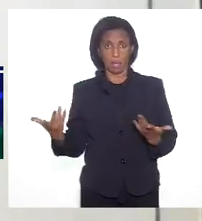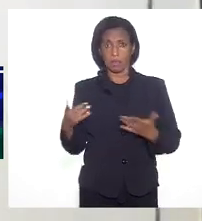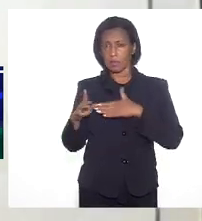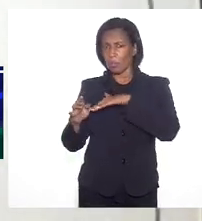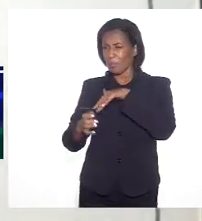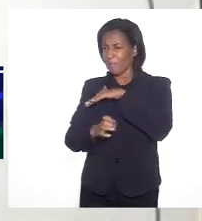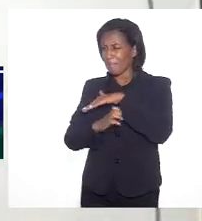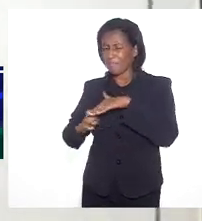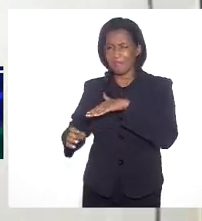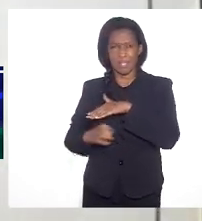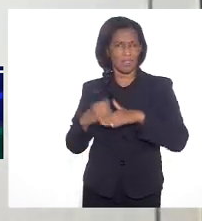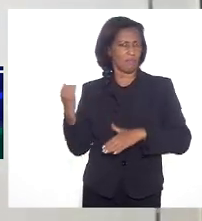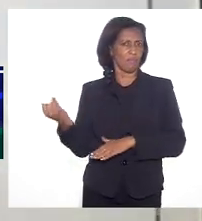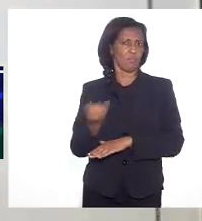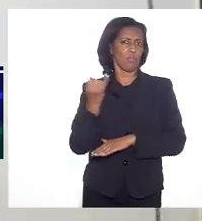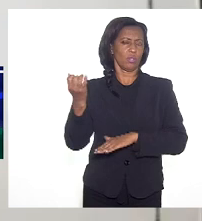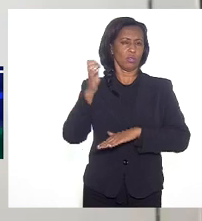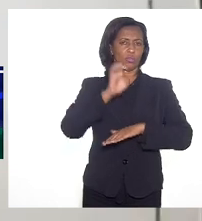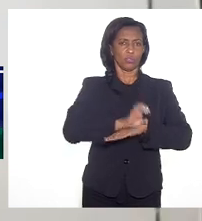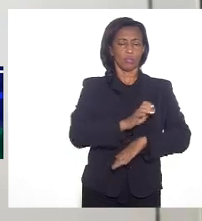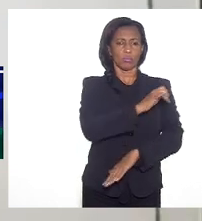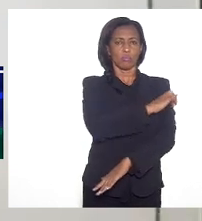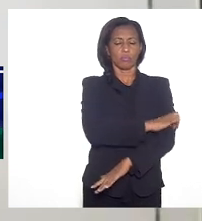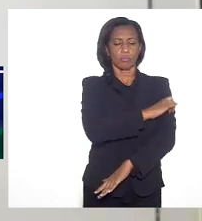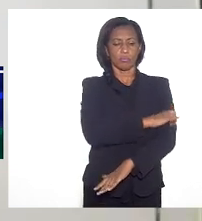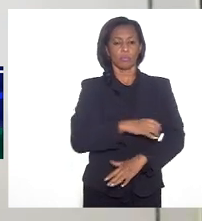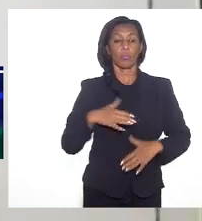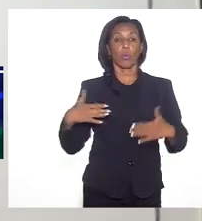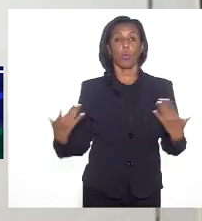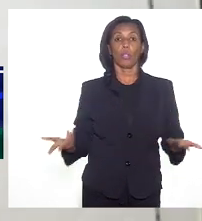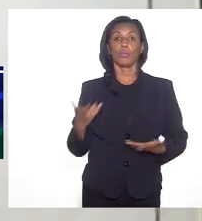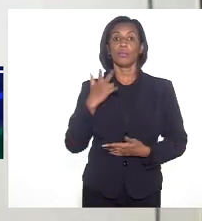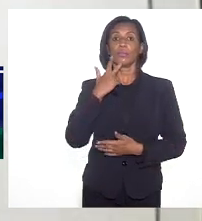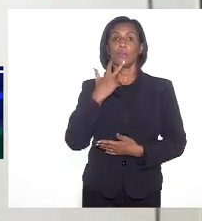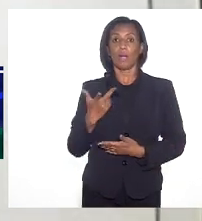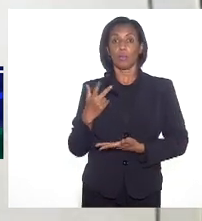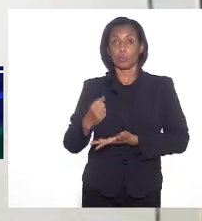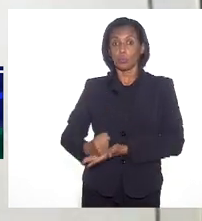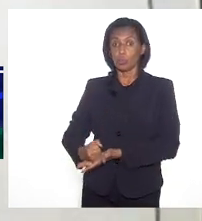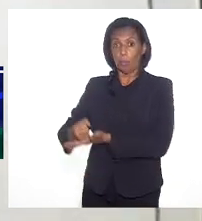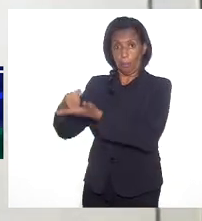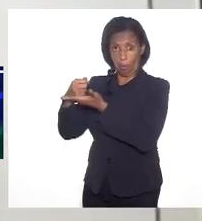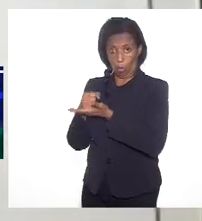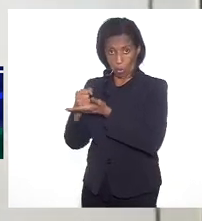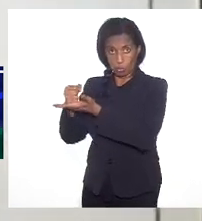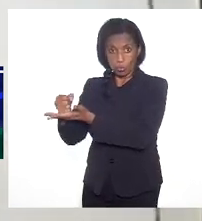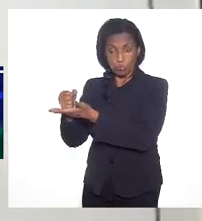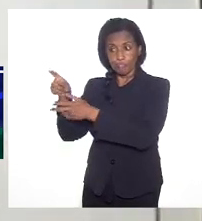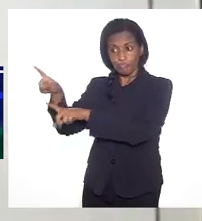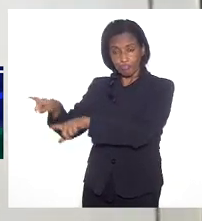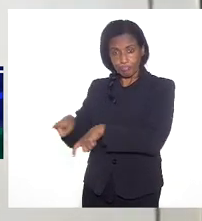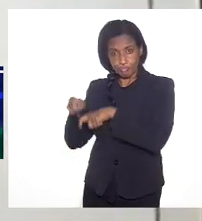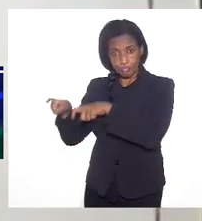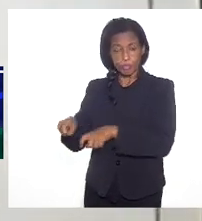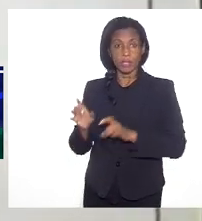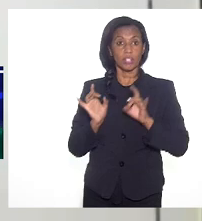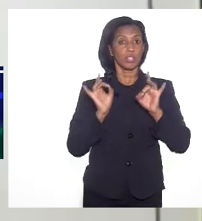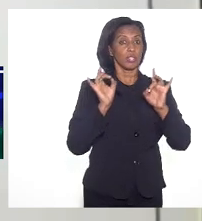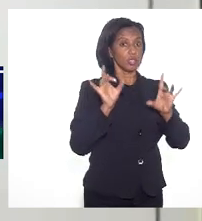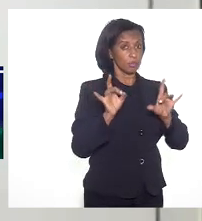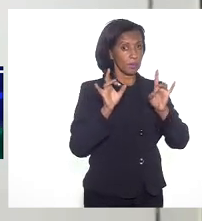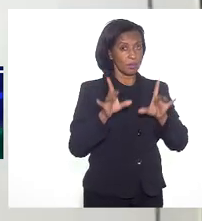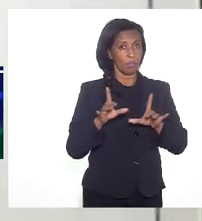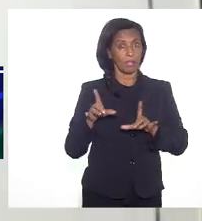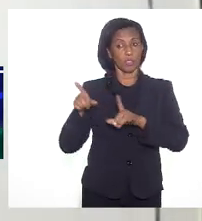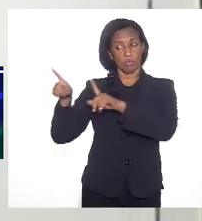empresas fundamentais no estado do Rio de Janeiro como eu disse não só no suporte à agricultura especialmente à